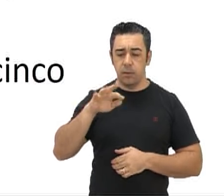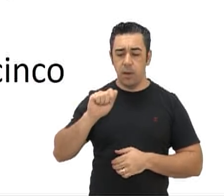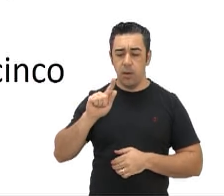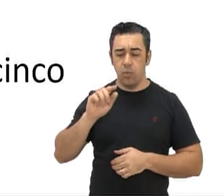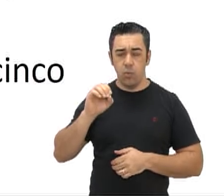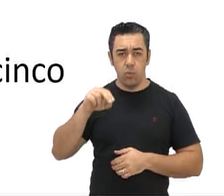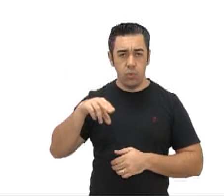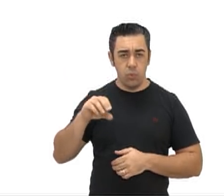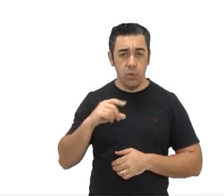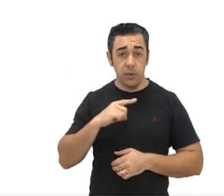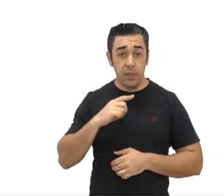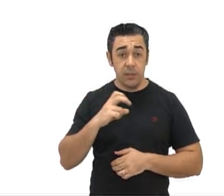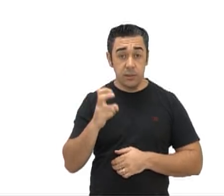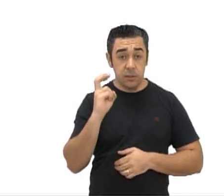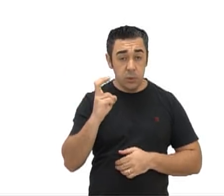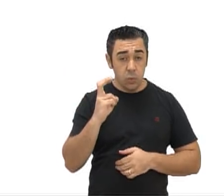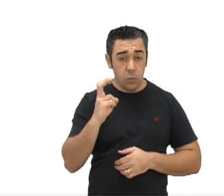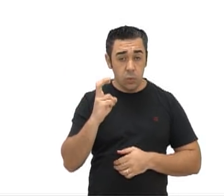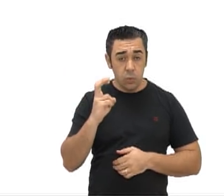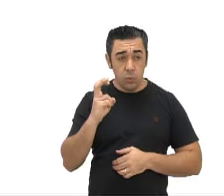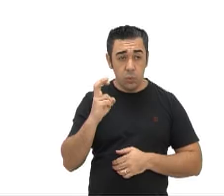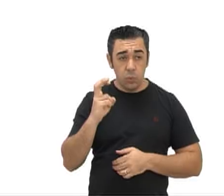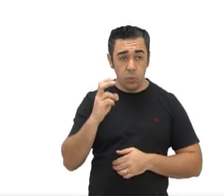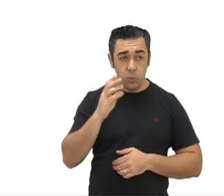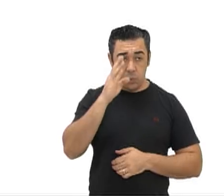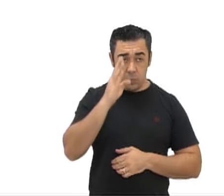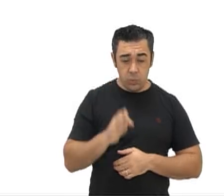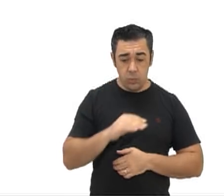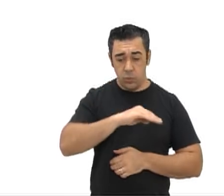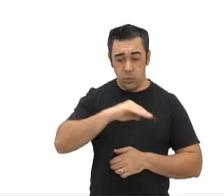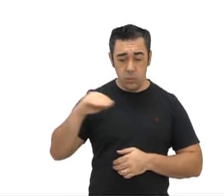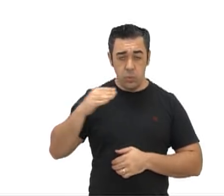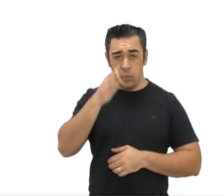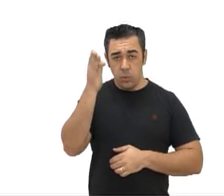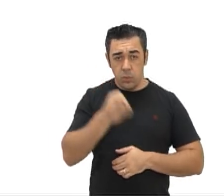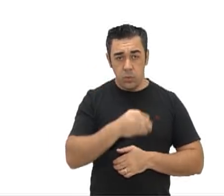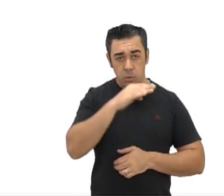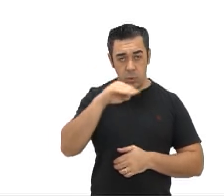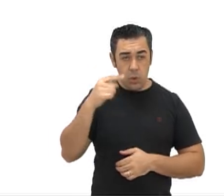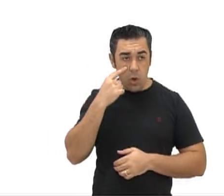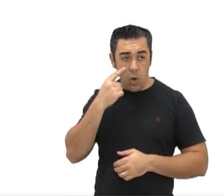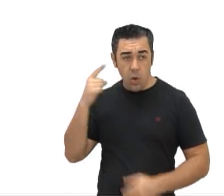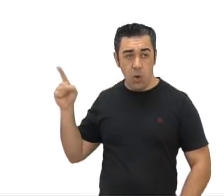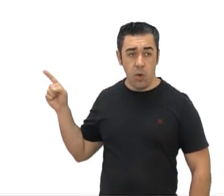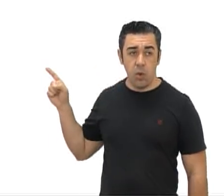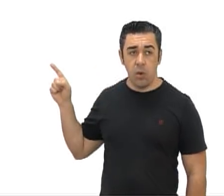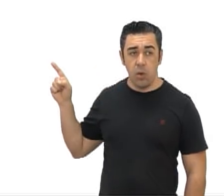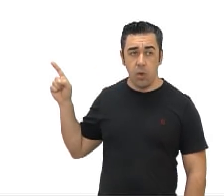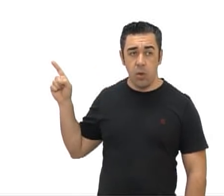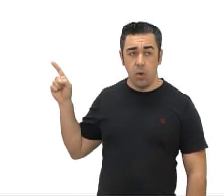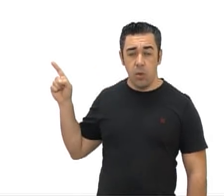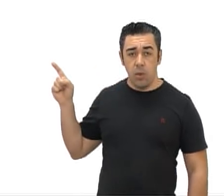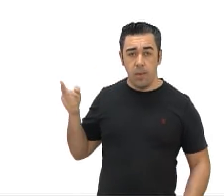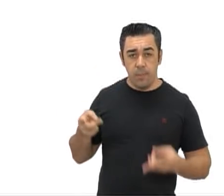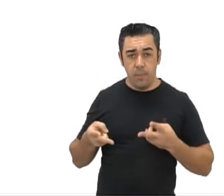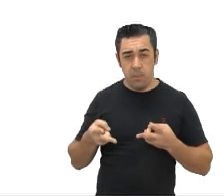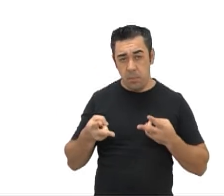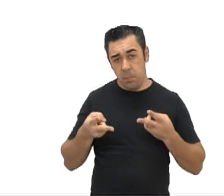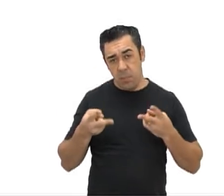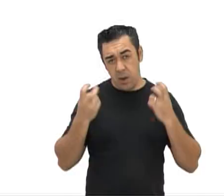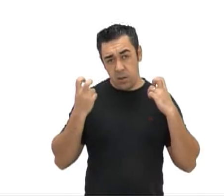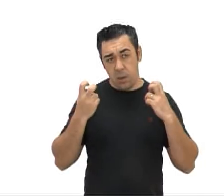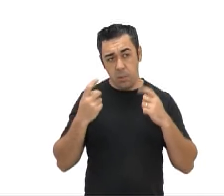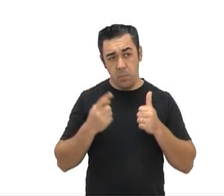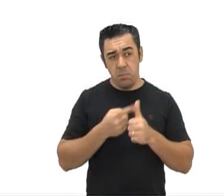de simetria. Nessa imagem que aparece para vocês aí, você pode perceber, a primeira